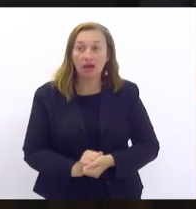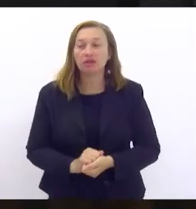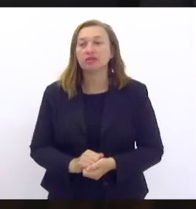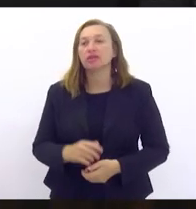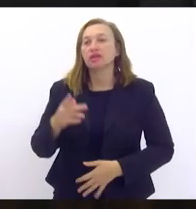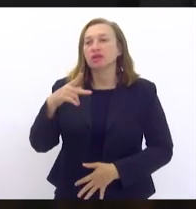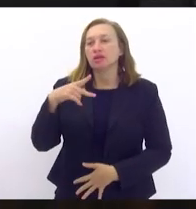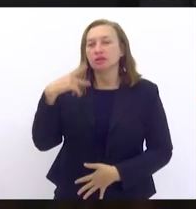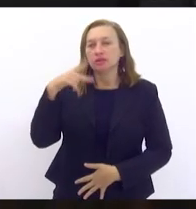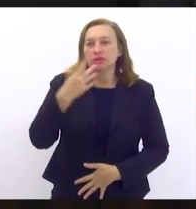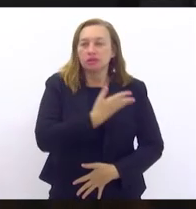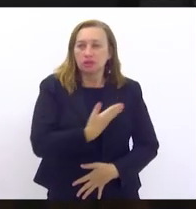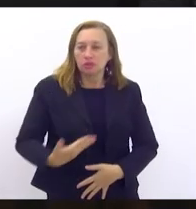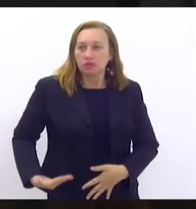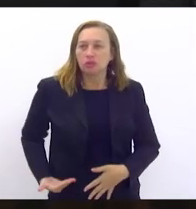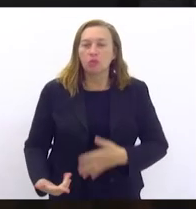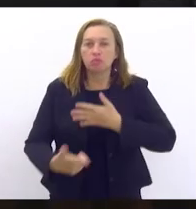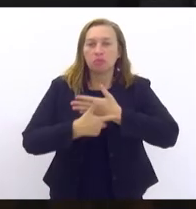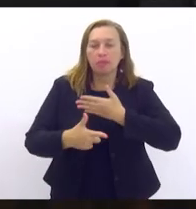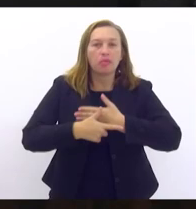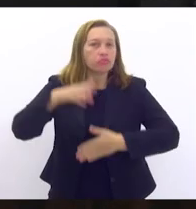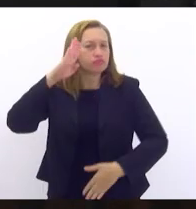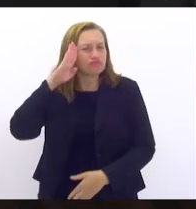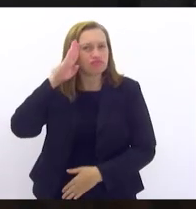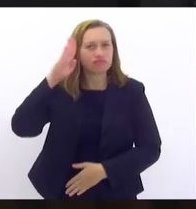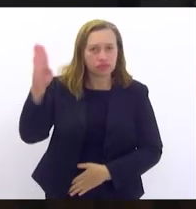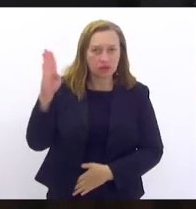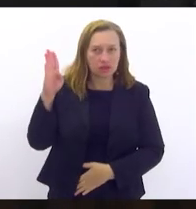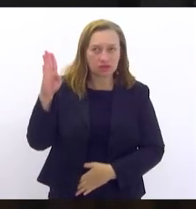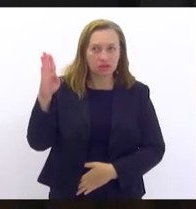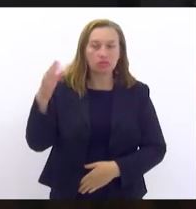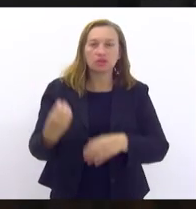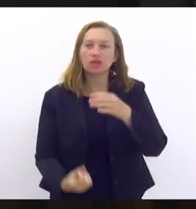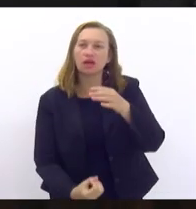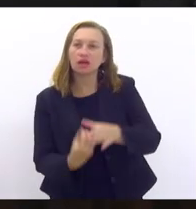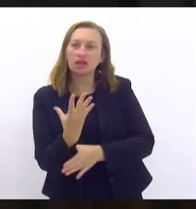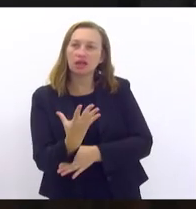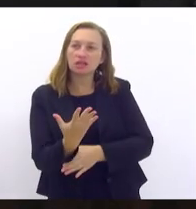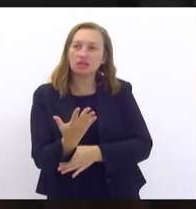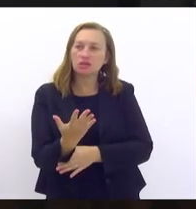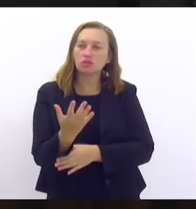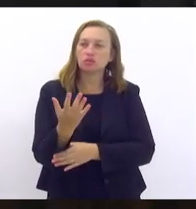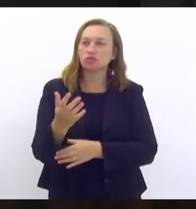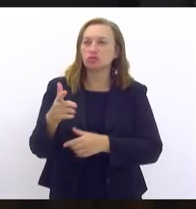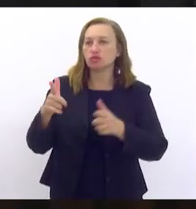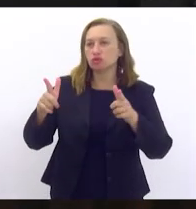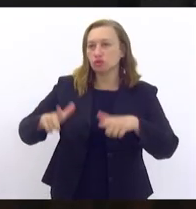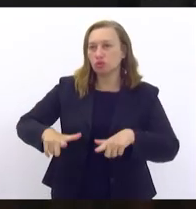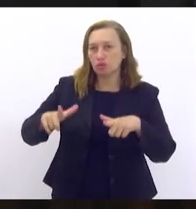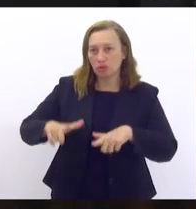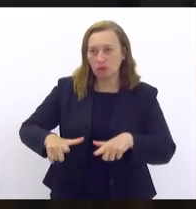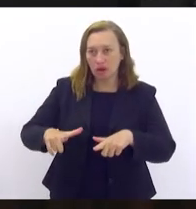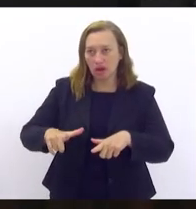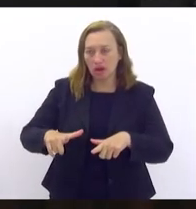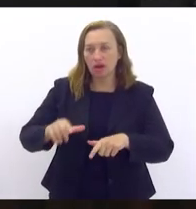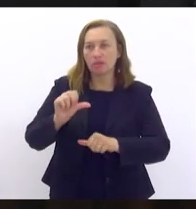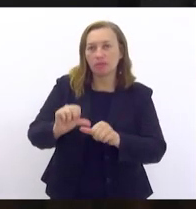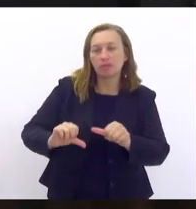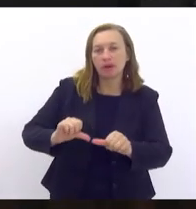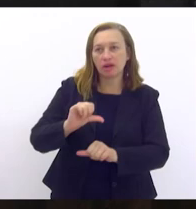políticas públicas desempenham um papel fundamental na criação de um ambiente propício para